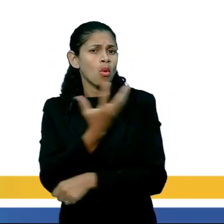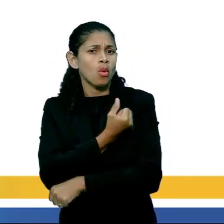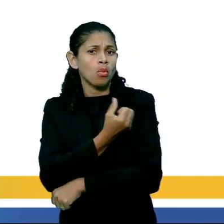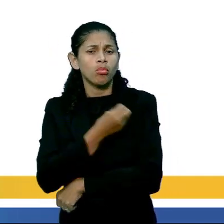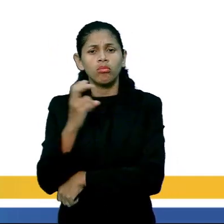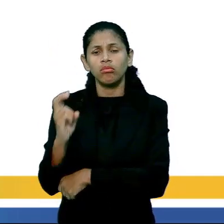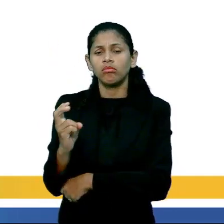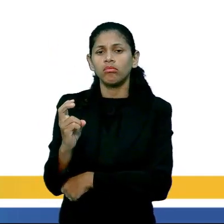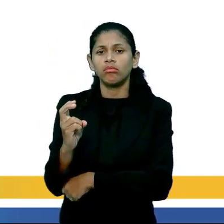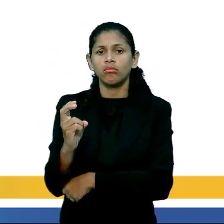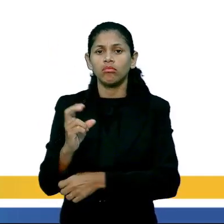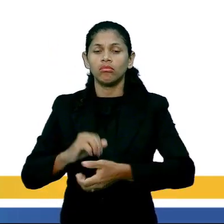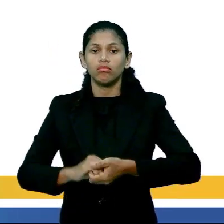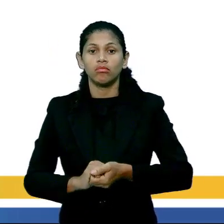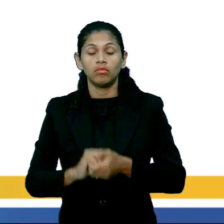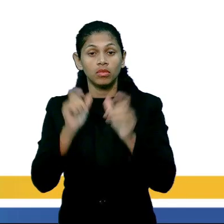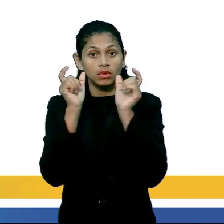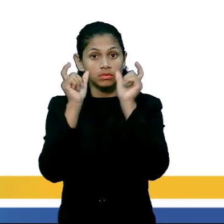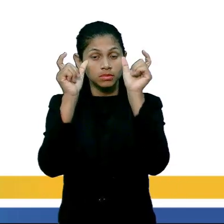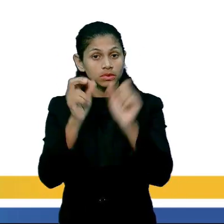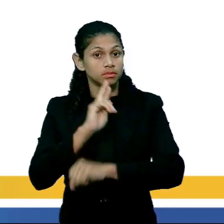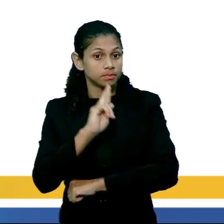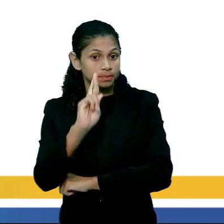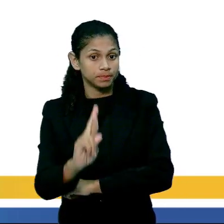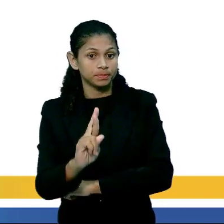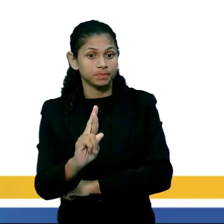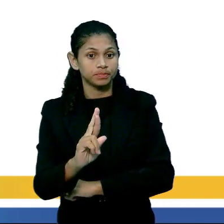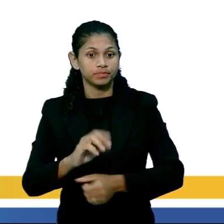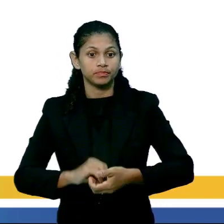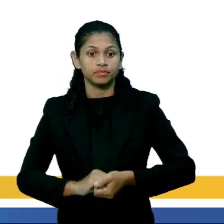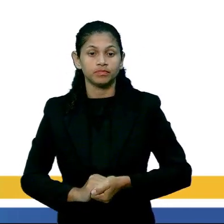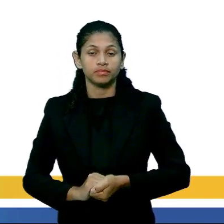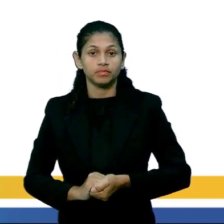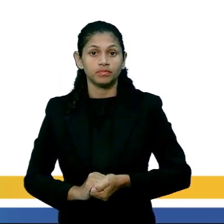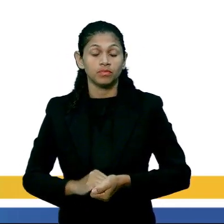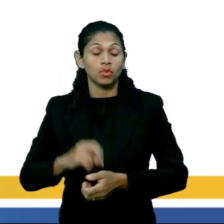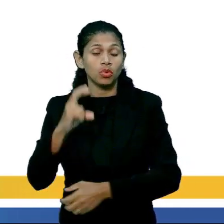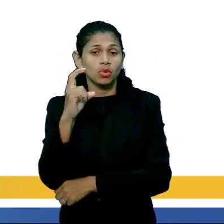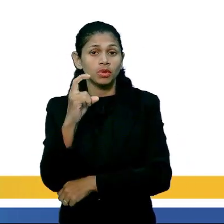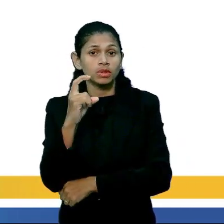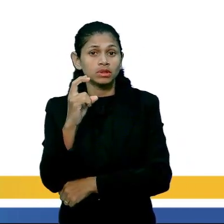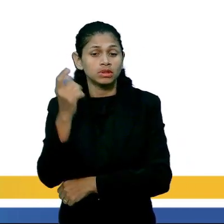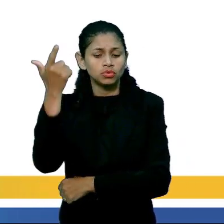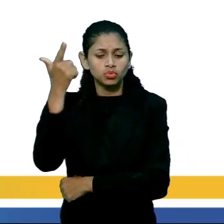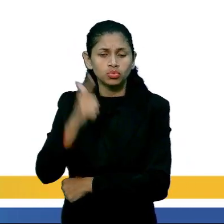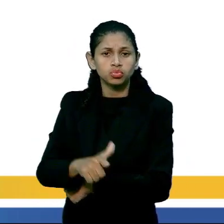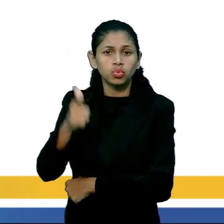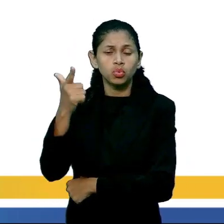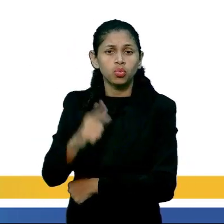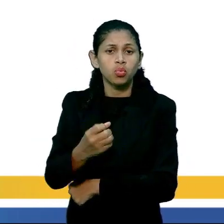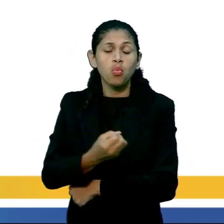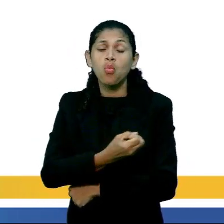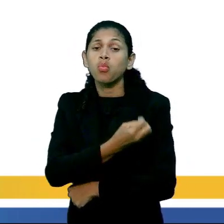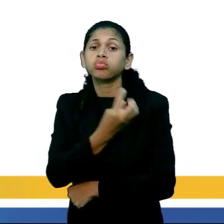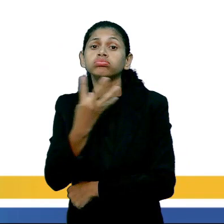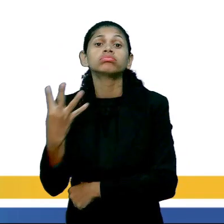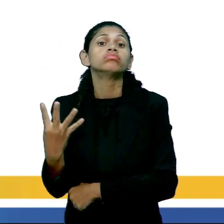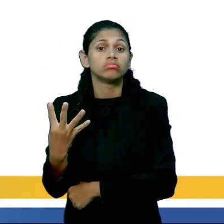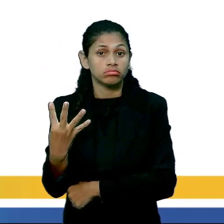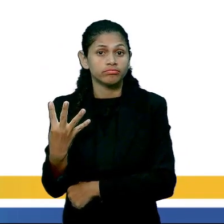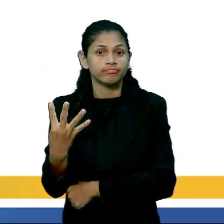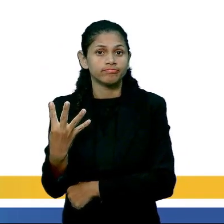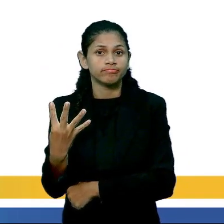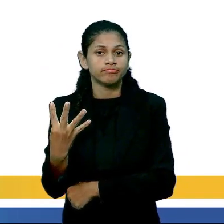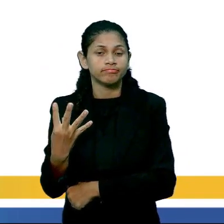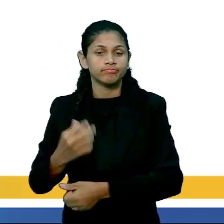5 observa na resposta aí os cinco está repetido quantas vezes só na parte final depois